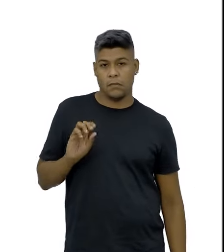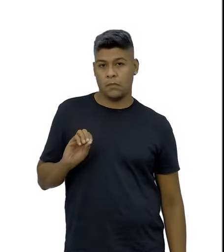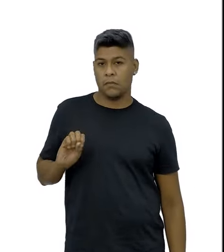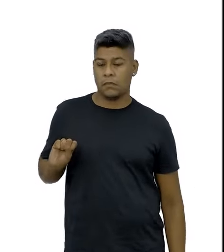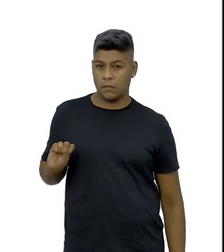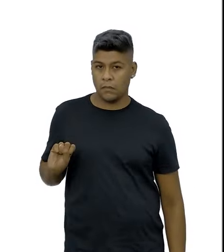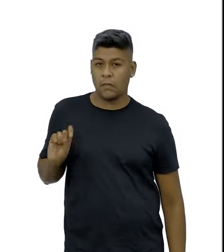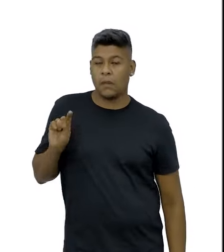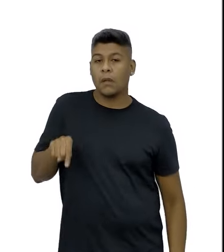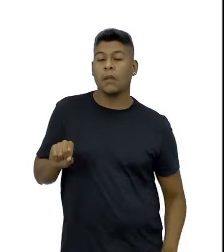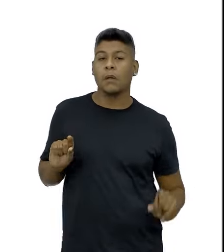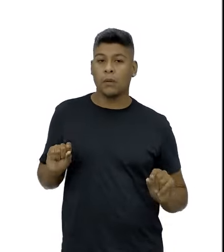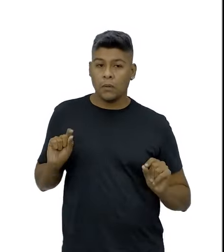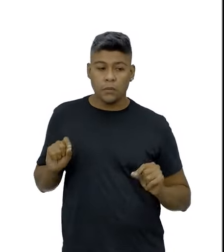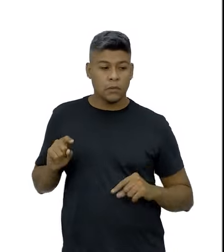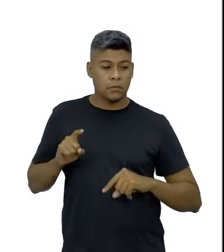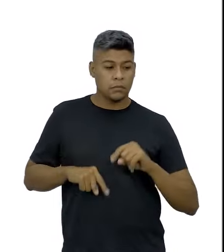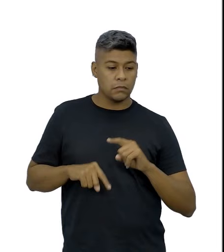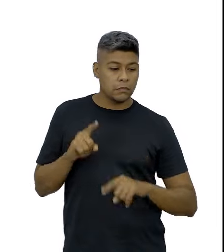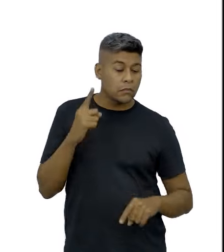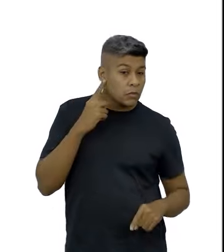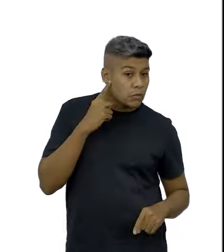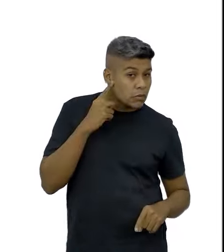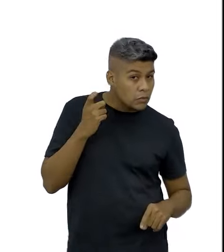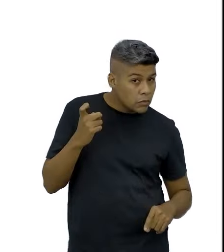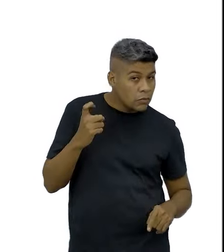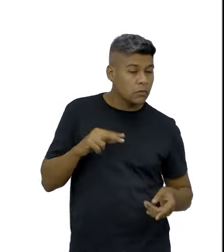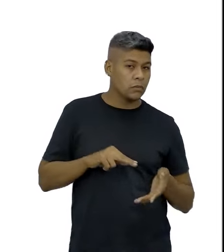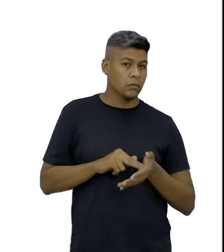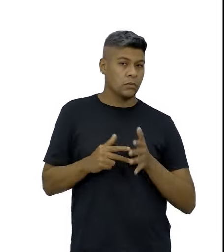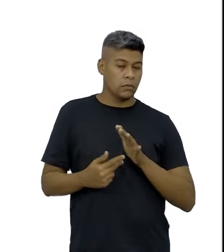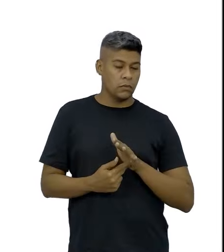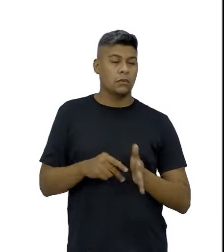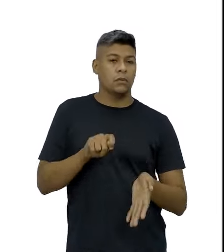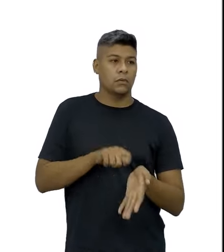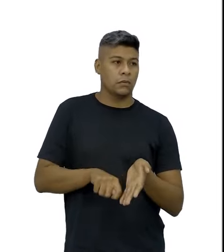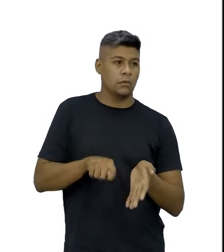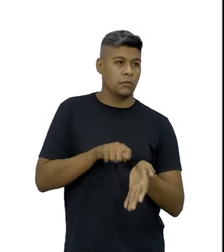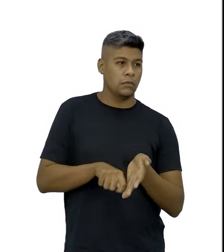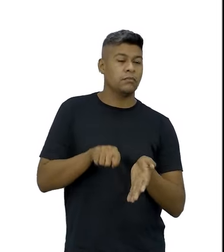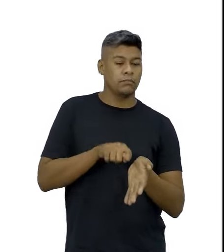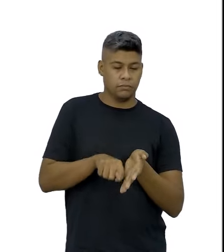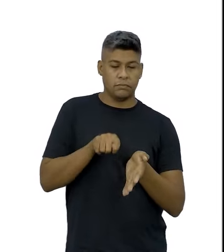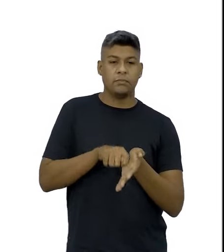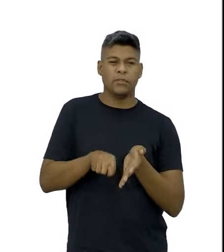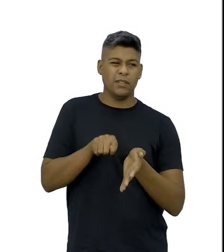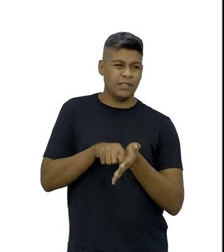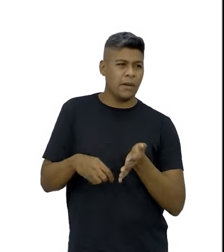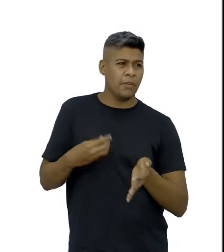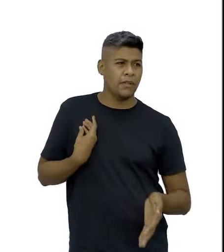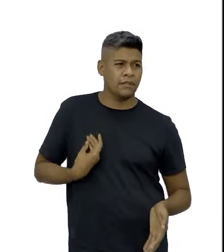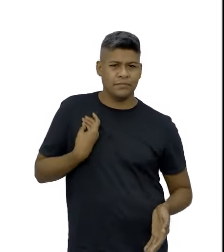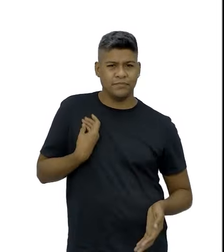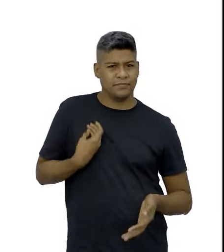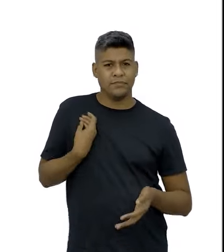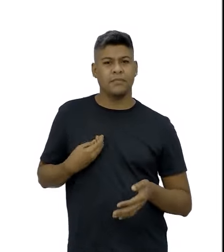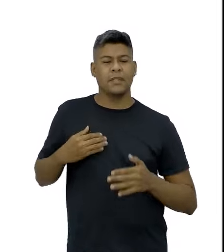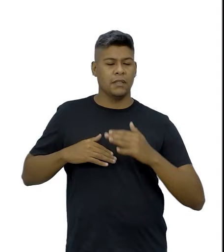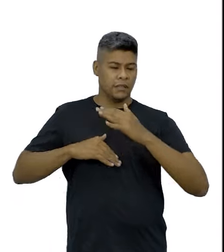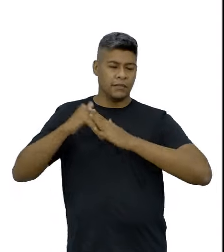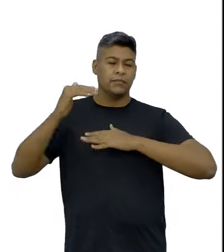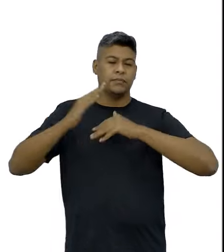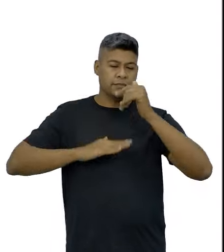EF1LP08, que é relacionar elementos sonoros com sua representação escrita. Trata-se, evidentemente, de uma habilidade